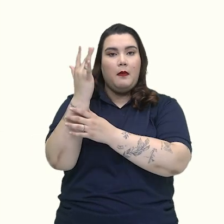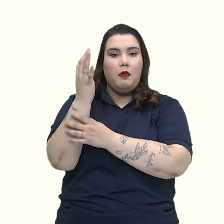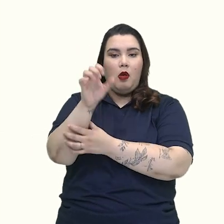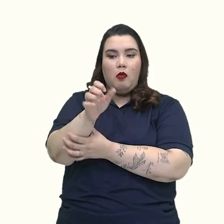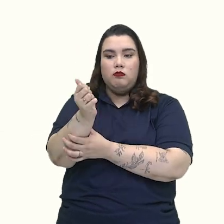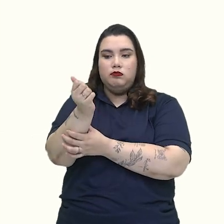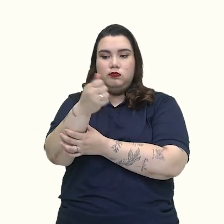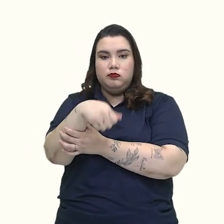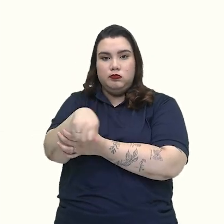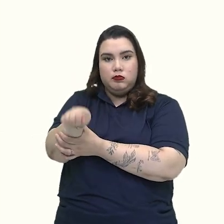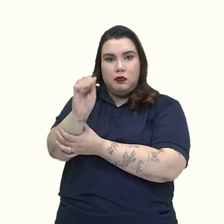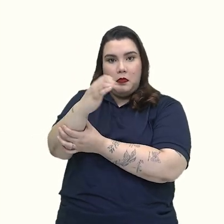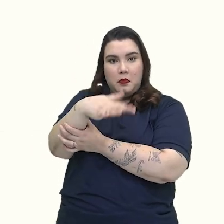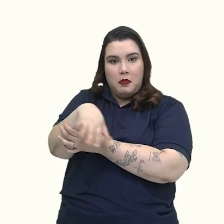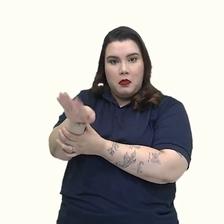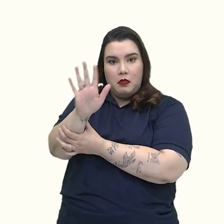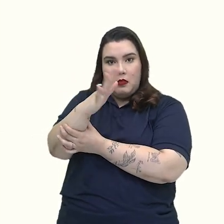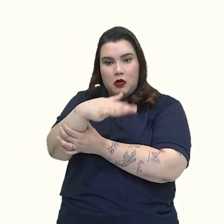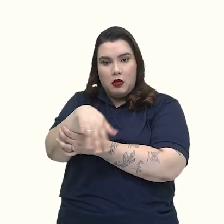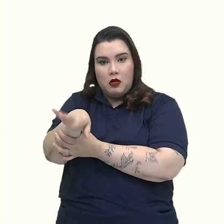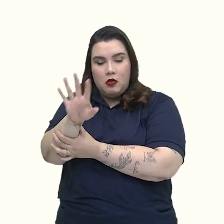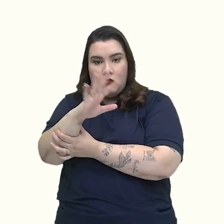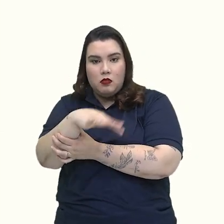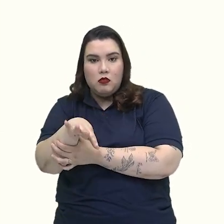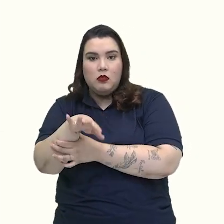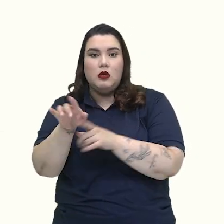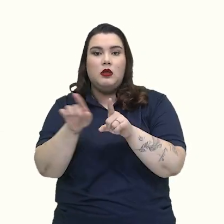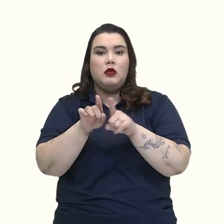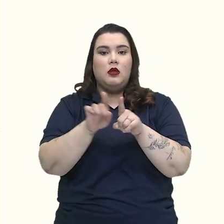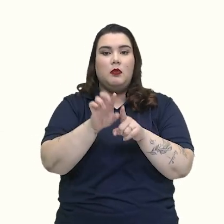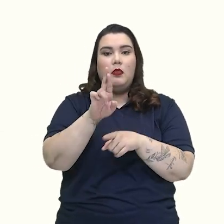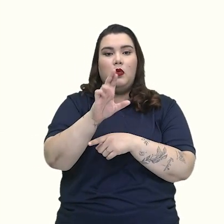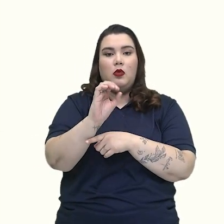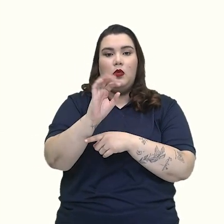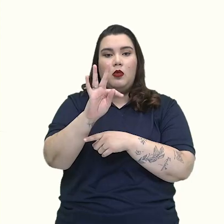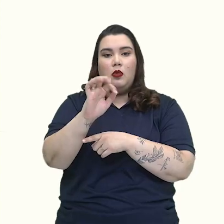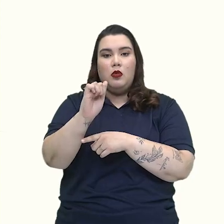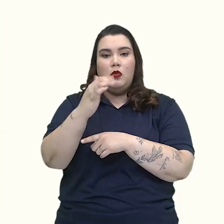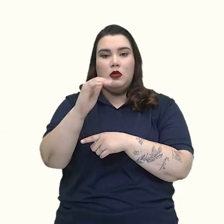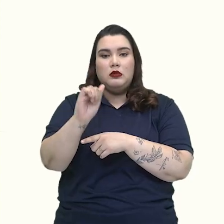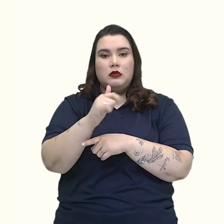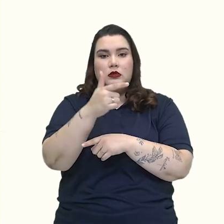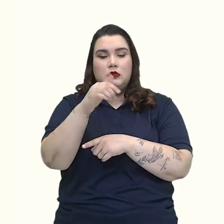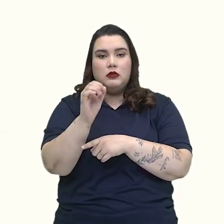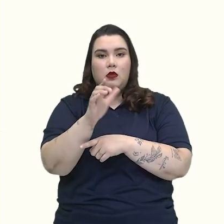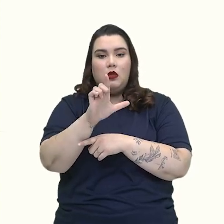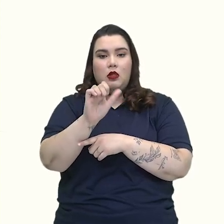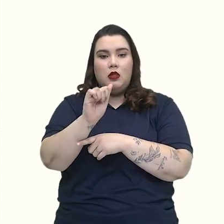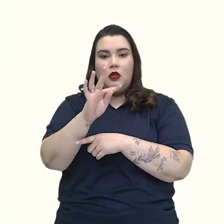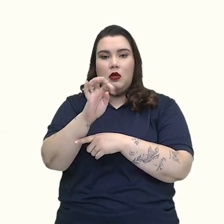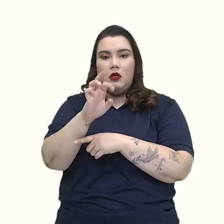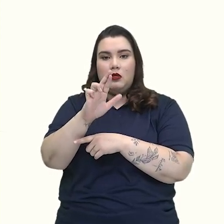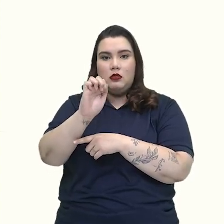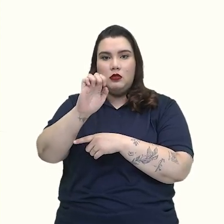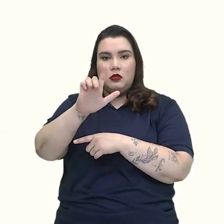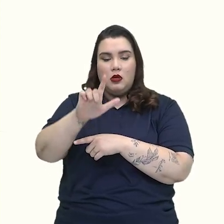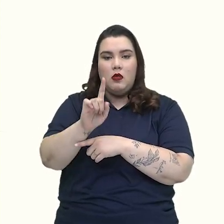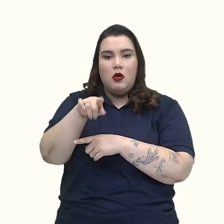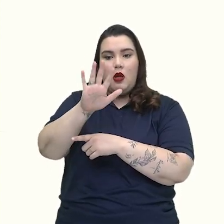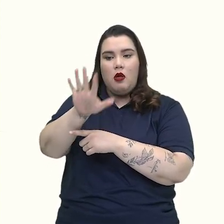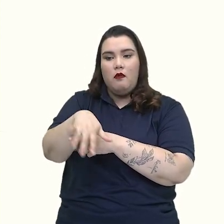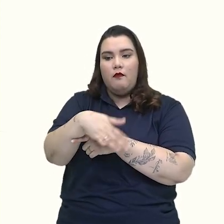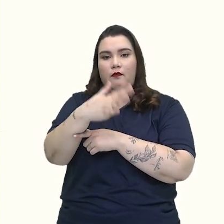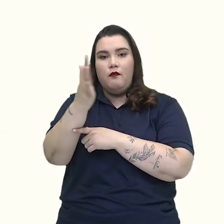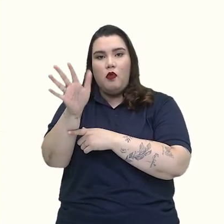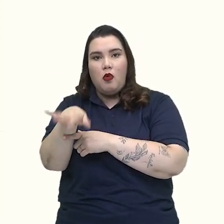anatômica para o plano mediano, e a rotação lateral, que envolve, né, mantê-la para